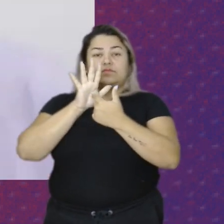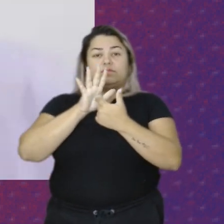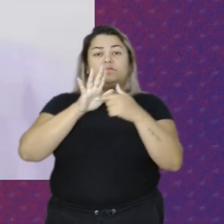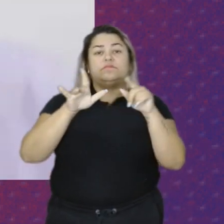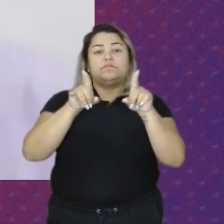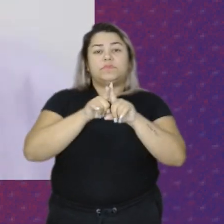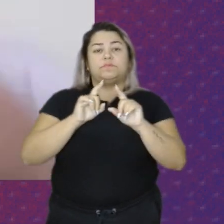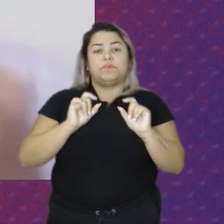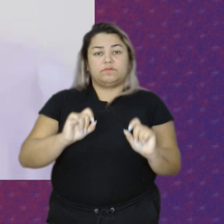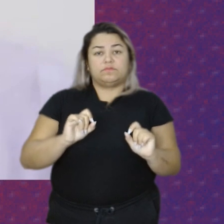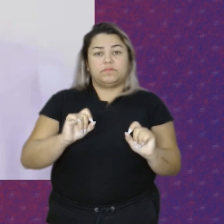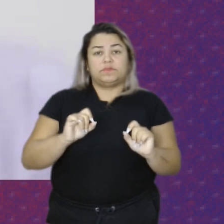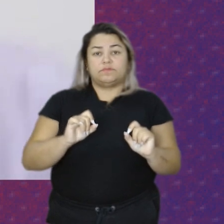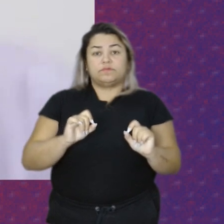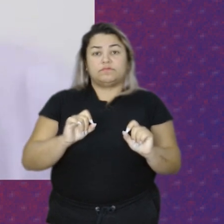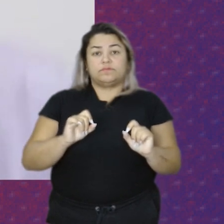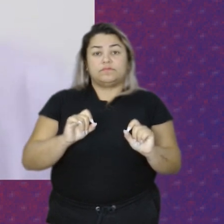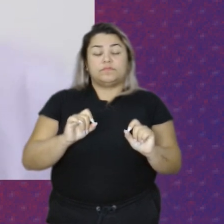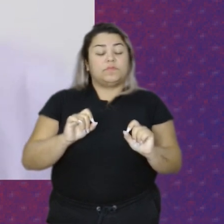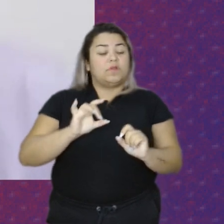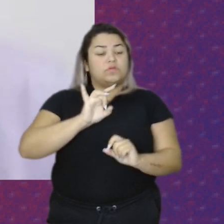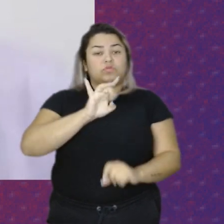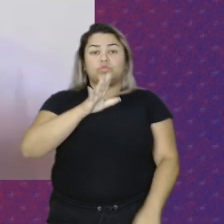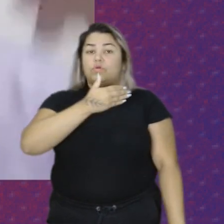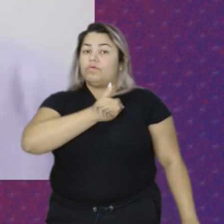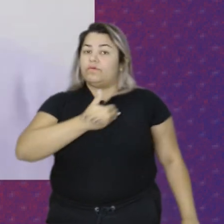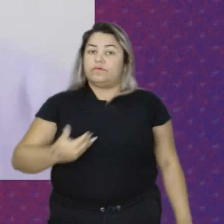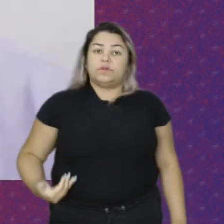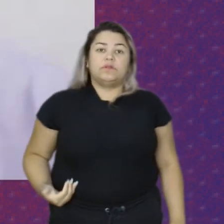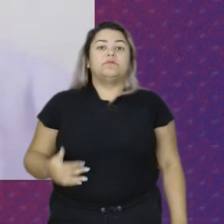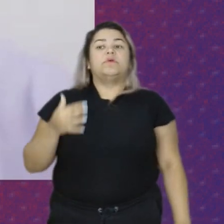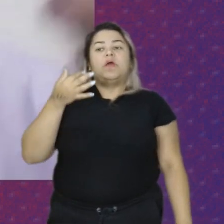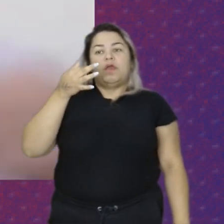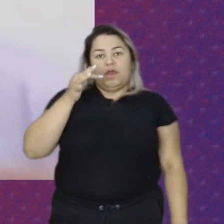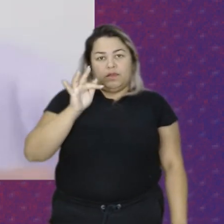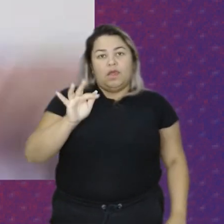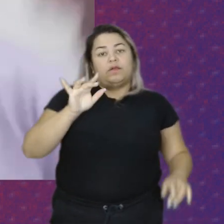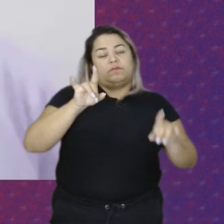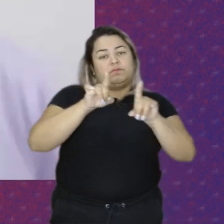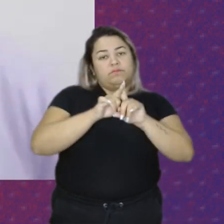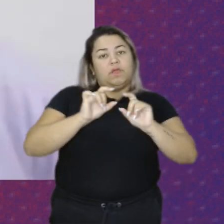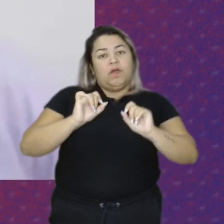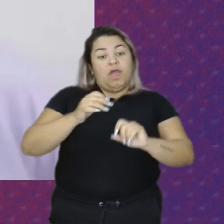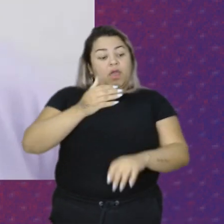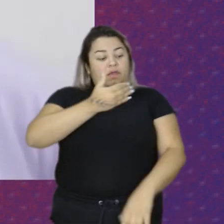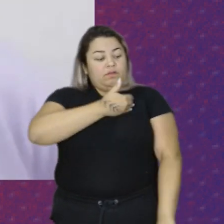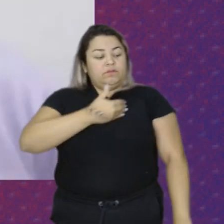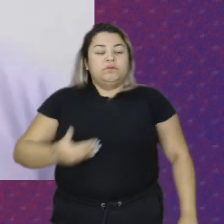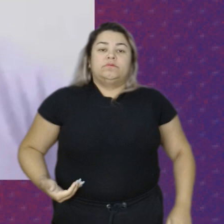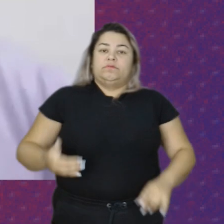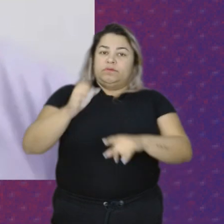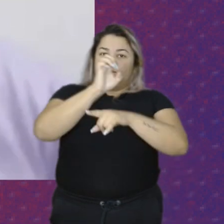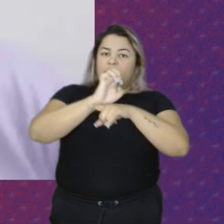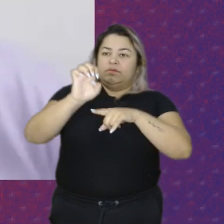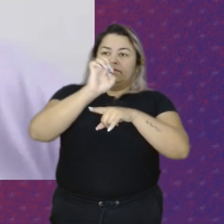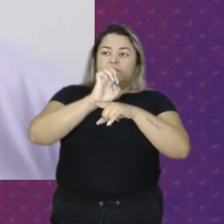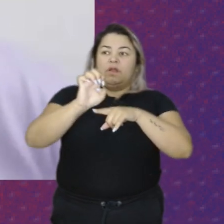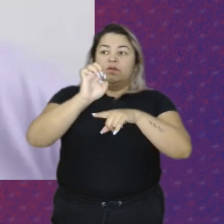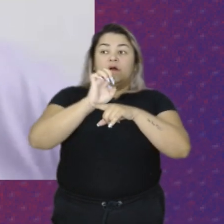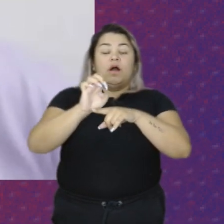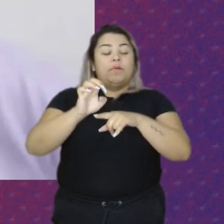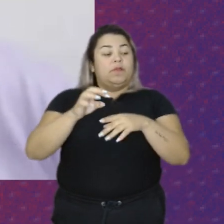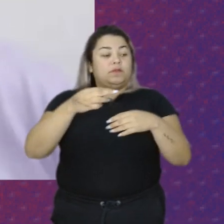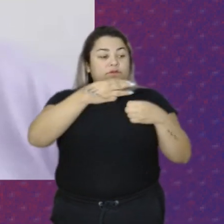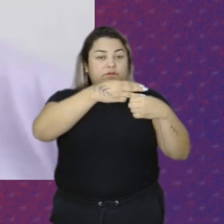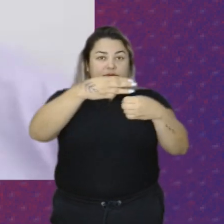o governo, aí não é só o governo federal, é o governo federal, o governo estadual e o governo nos